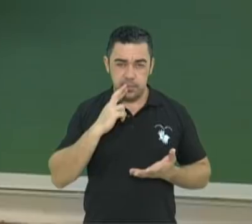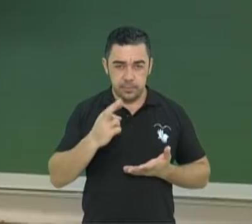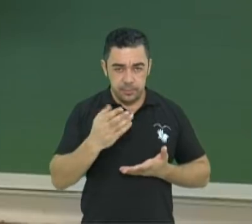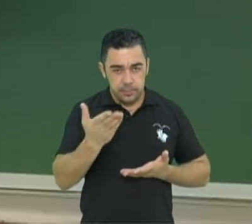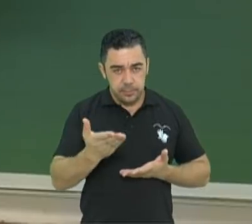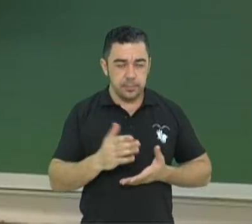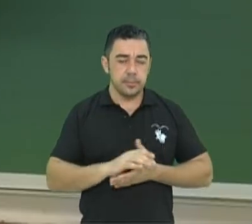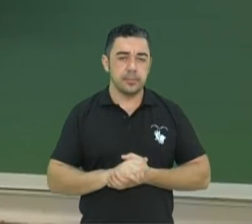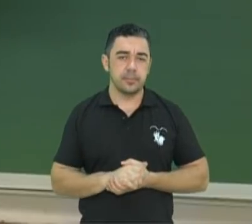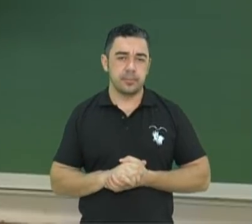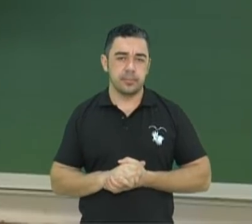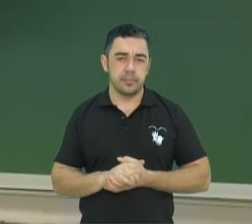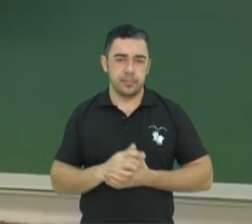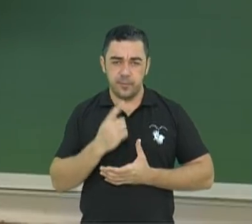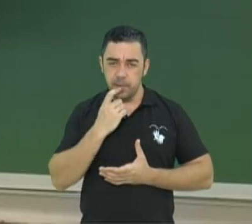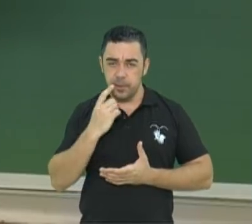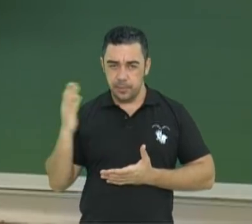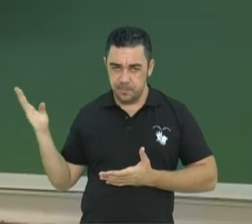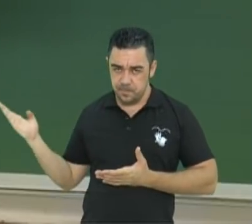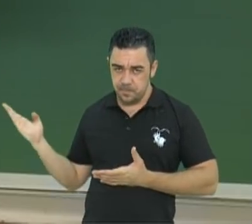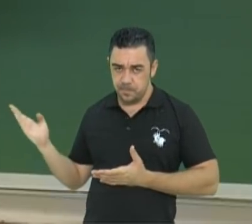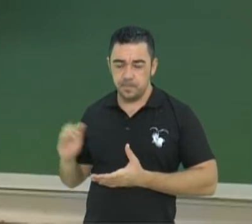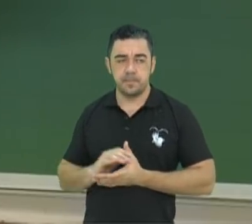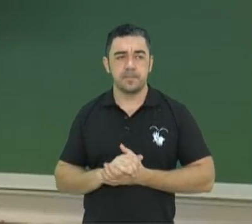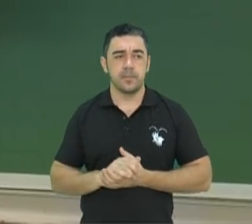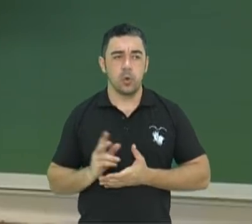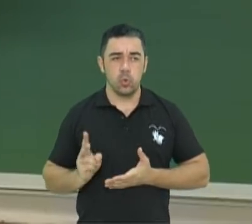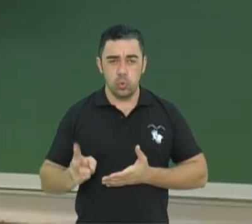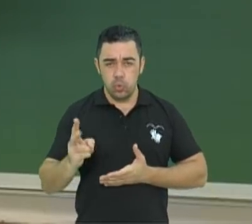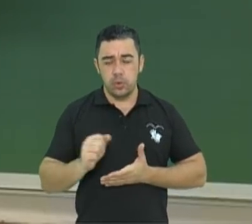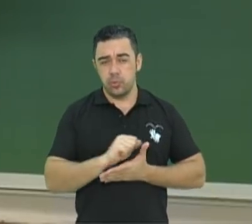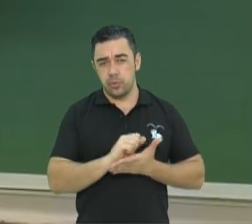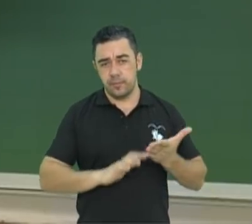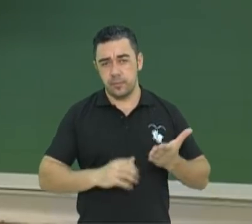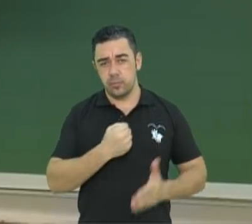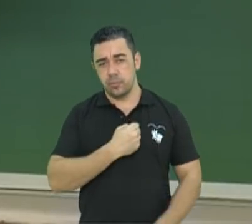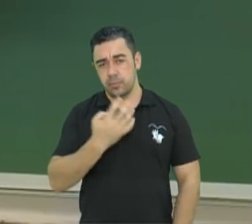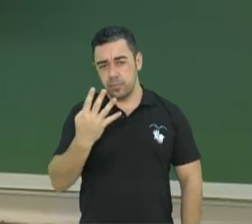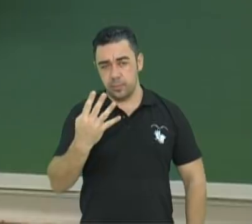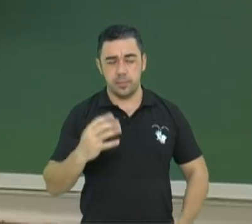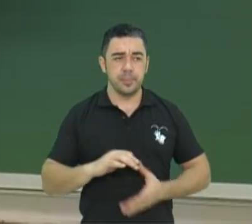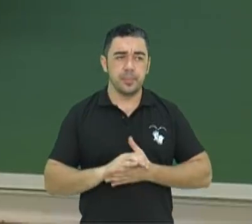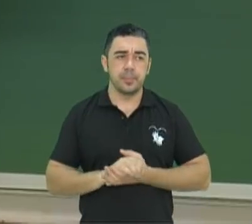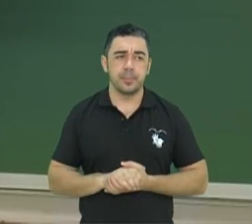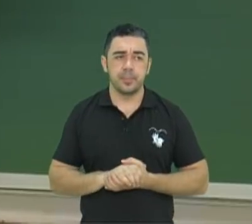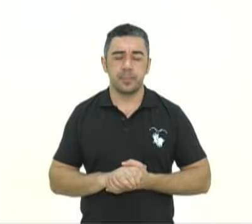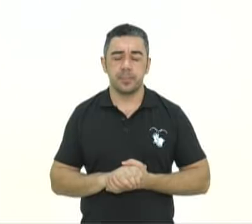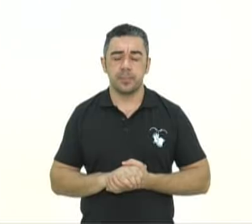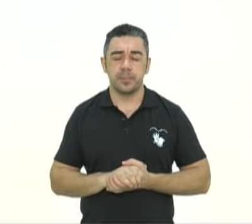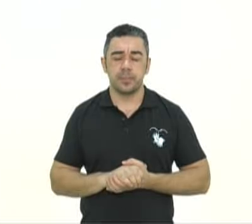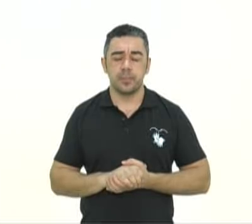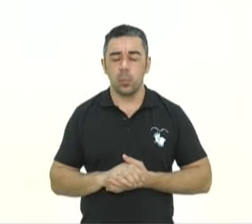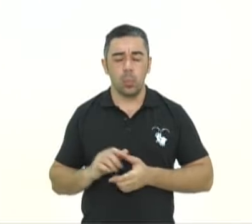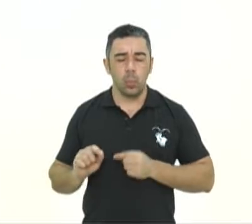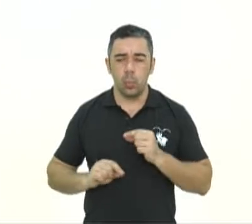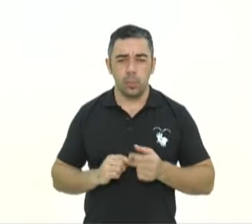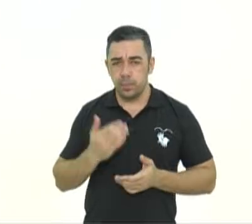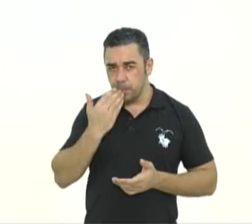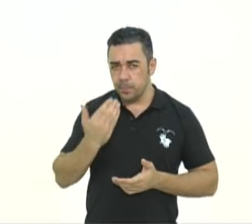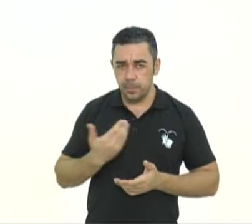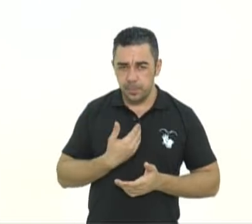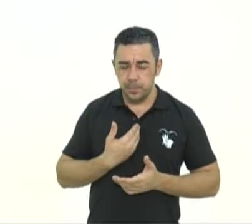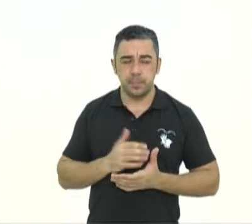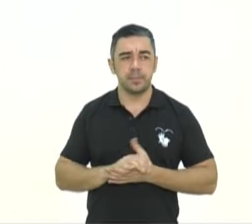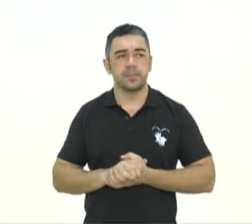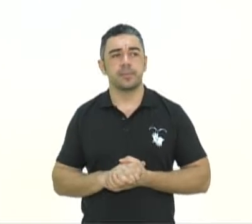aí. Então, continuando aqui, atividade número 4. O que será que está nos pedindo? Vamos